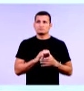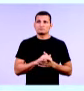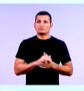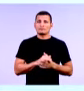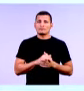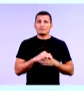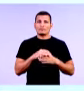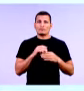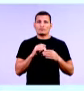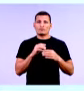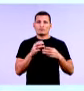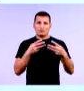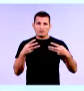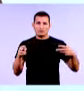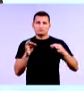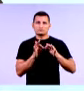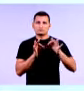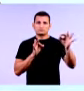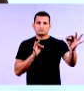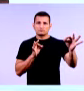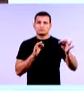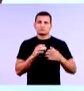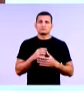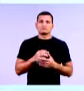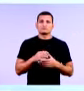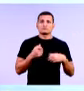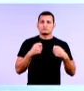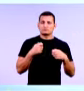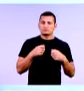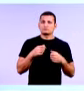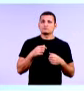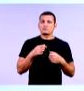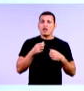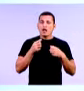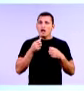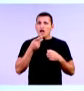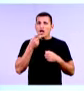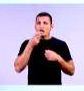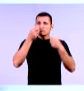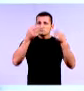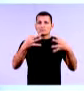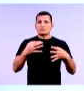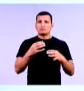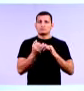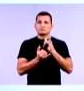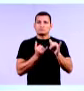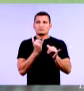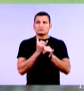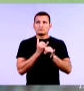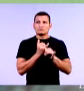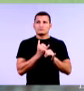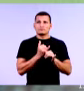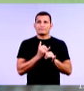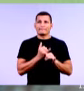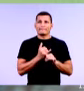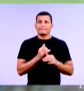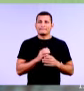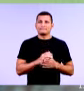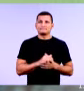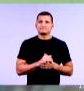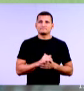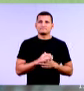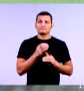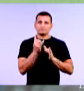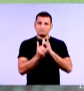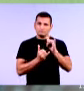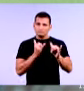de longa distância, não podemos deixar de falar na internet, ok? Então, a internet é uma